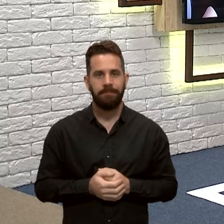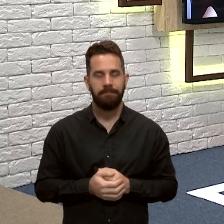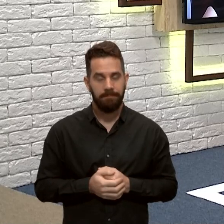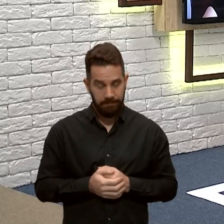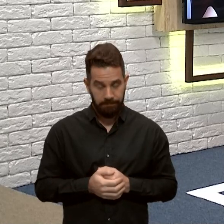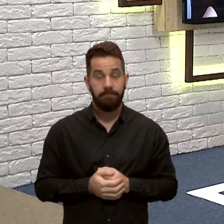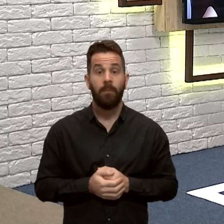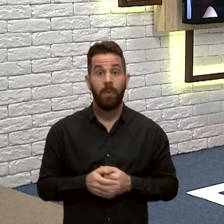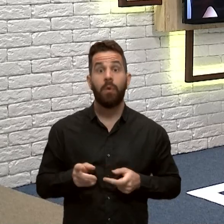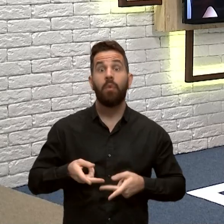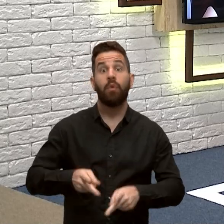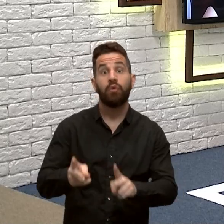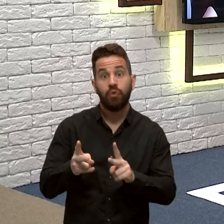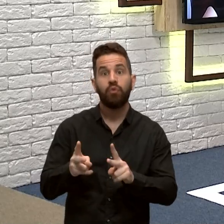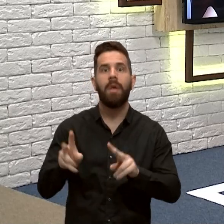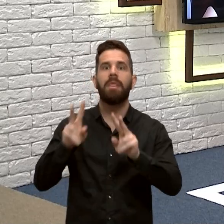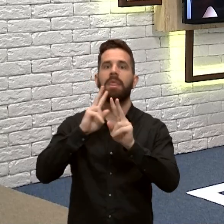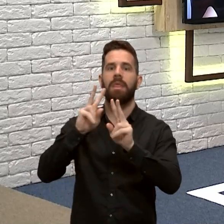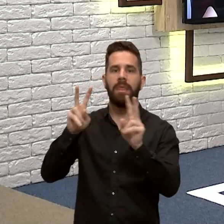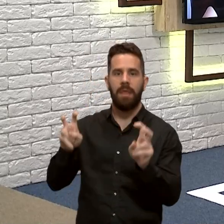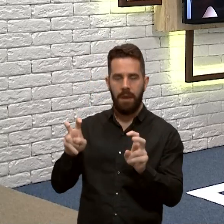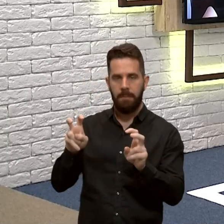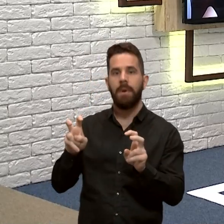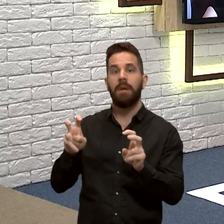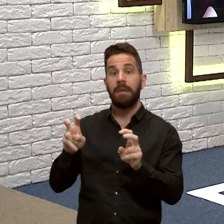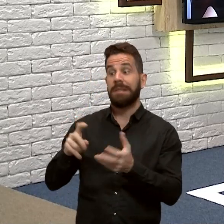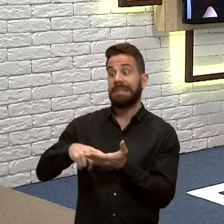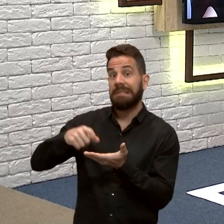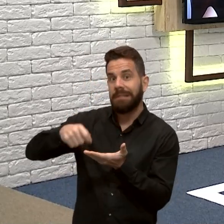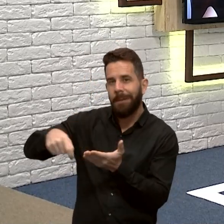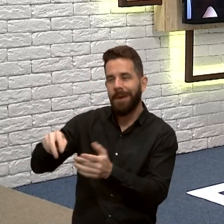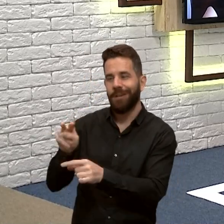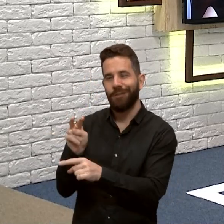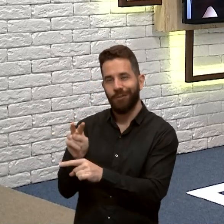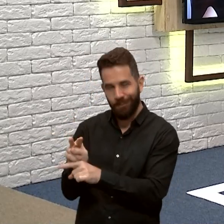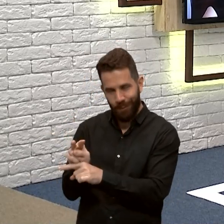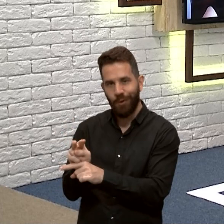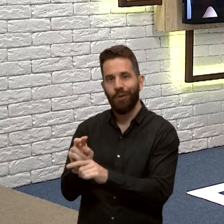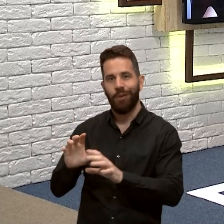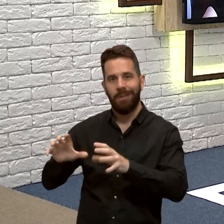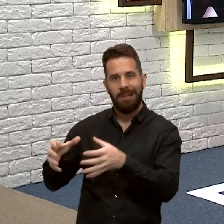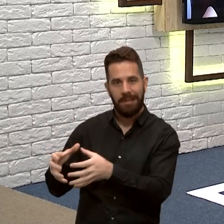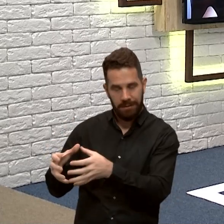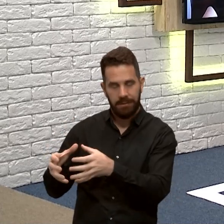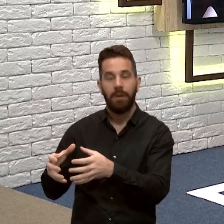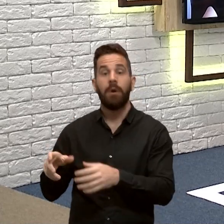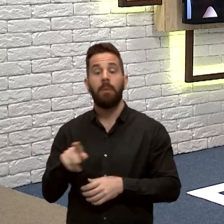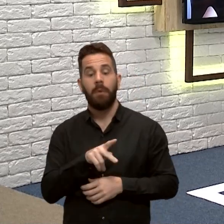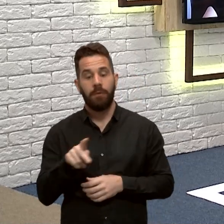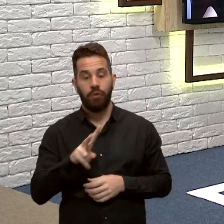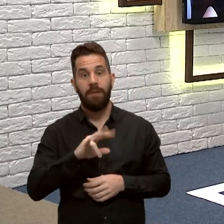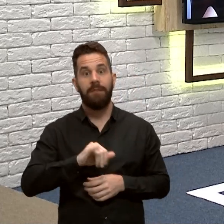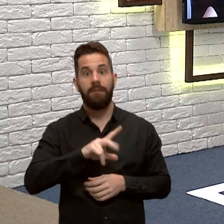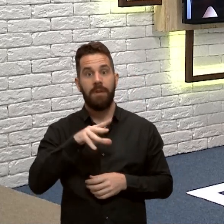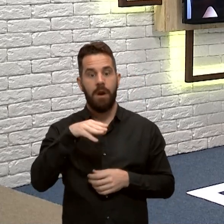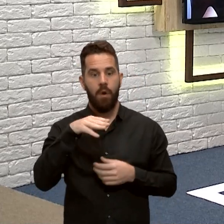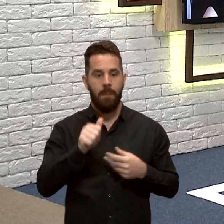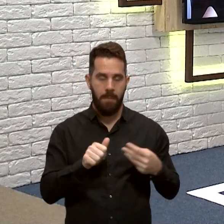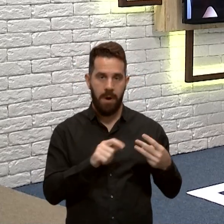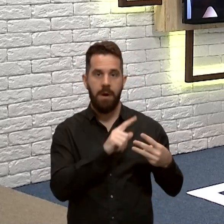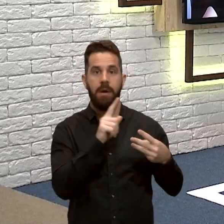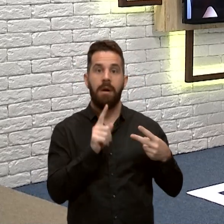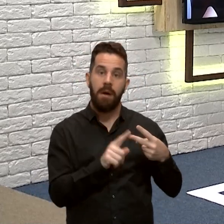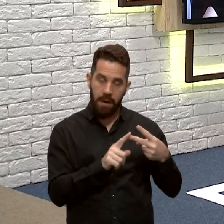continua a falar sobre o projeto Sementes de Proteção, com a participação da professora Vilma de Fátima Machado. E agora